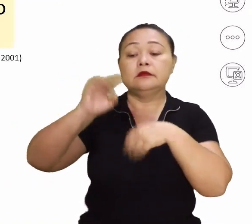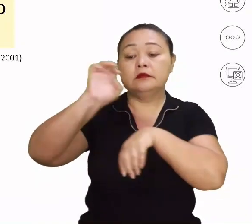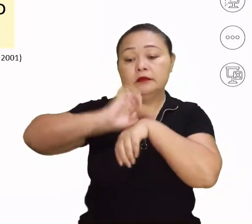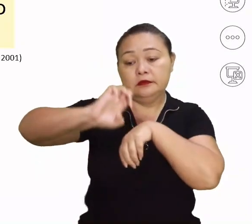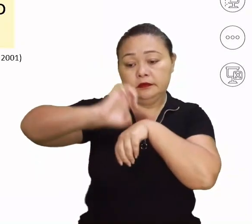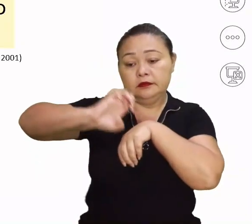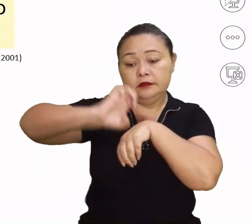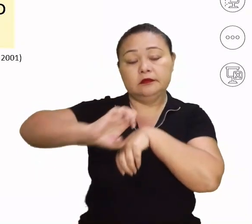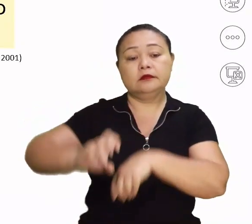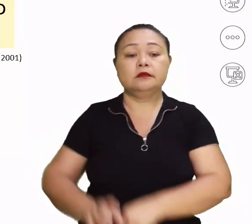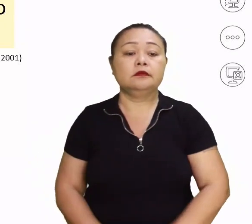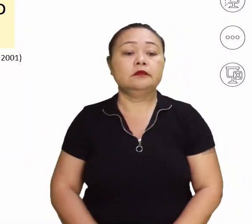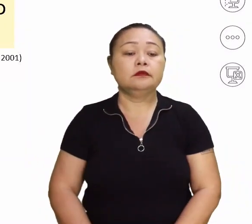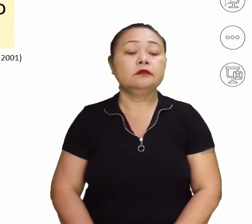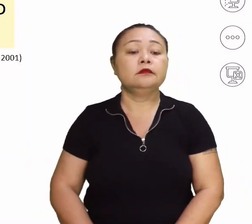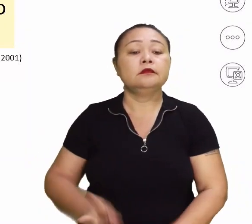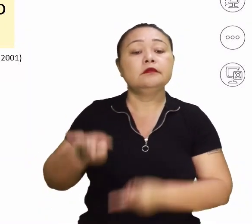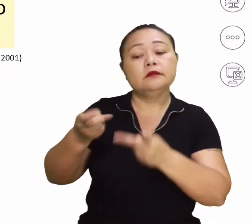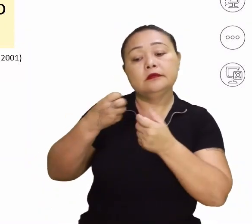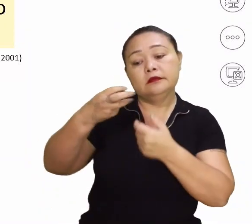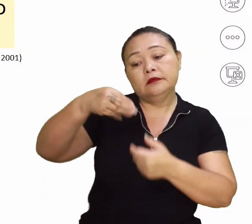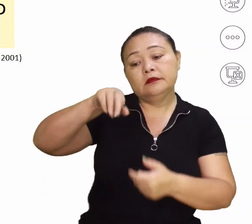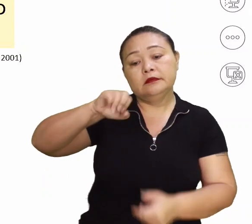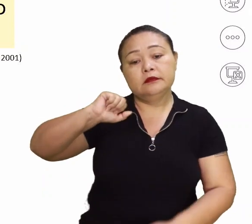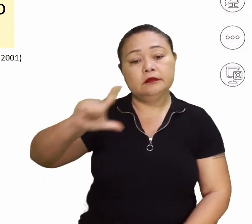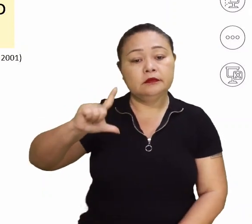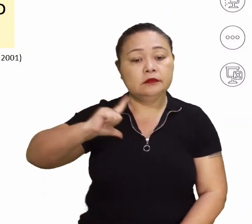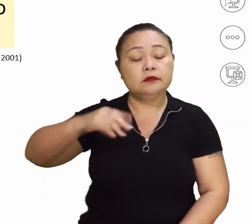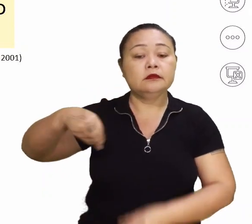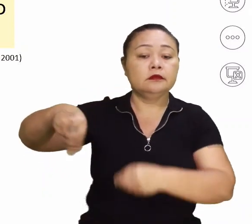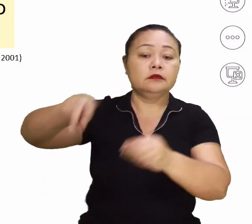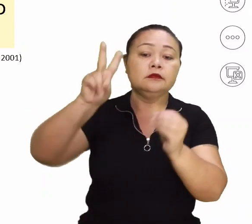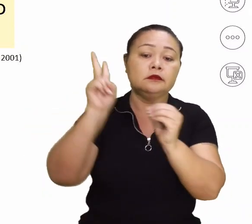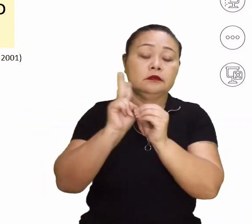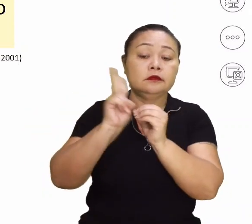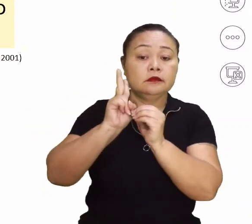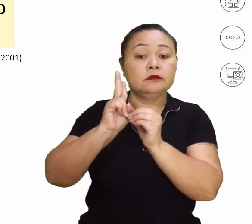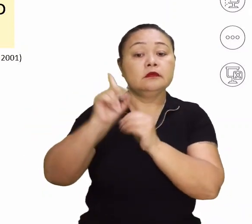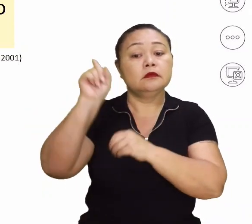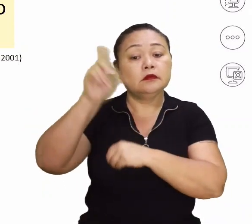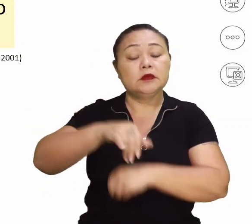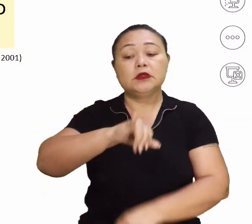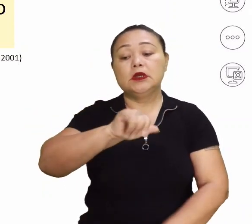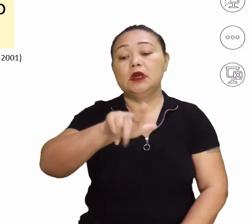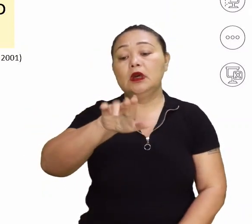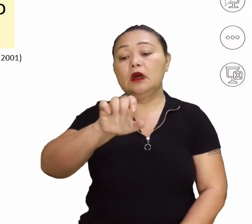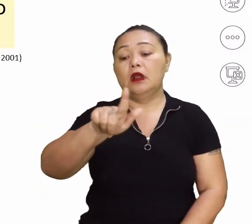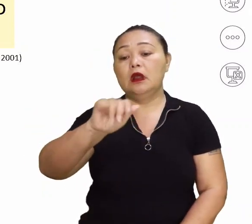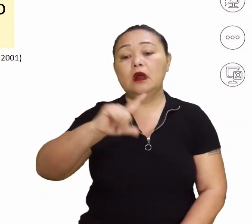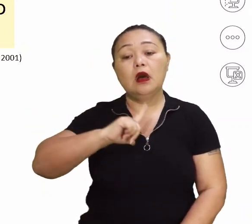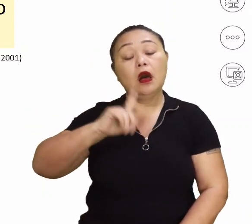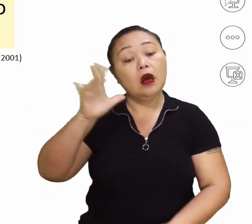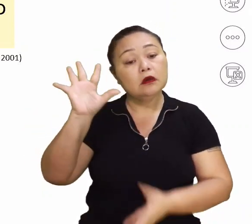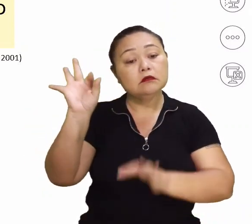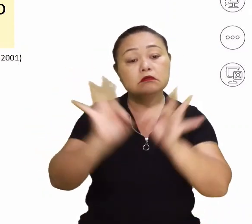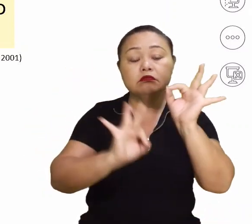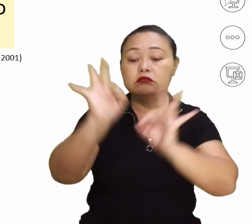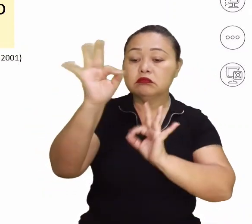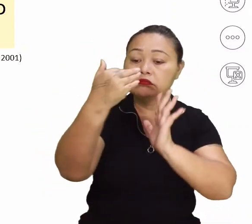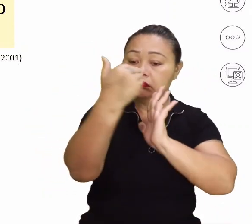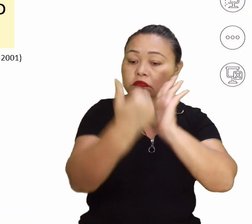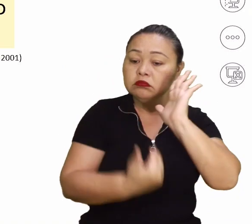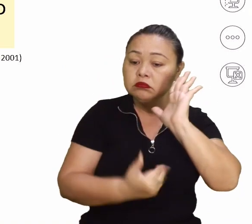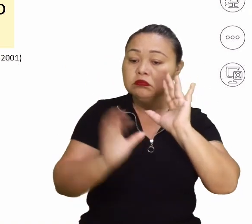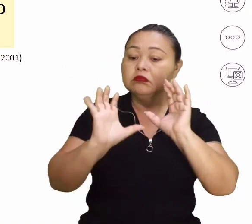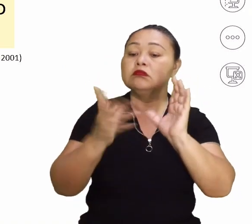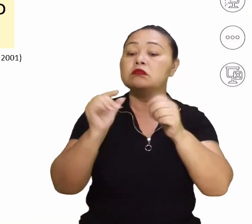Oeste. A extração mineral em terra indígena é ilegal e depende de regulamentação do Congresso.